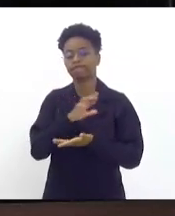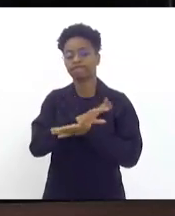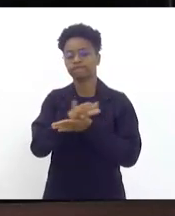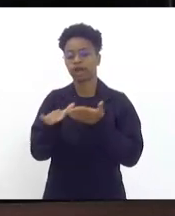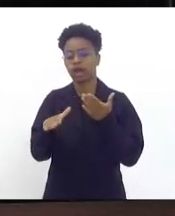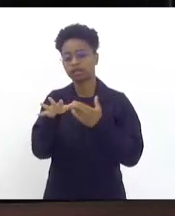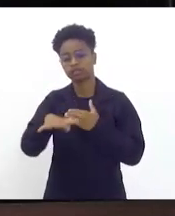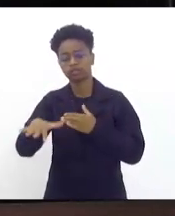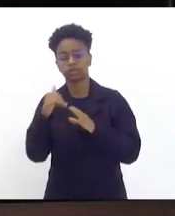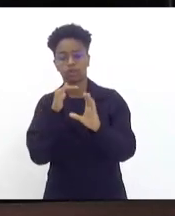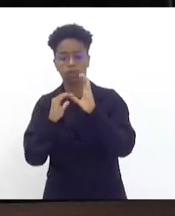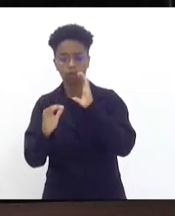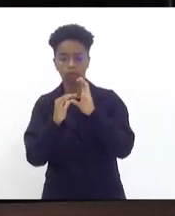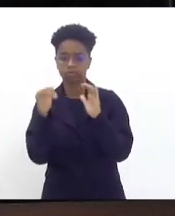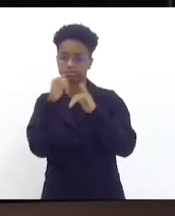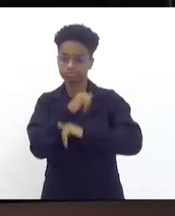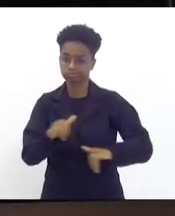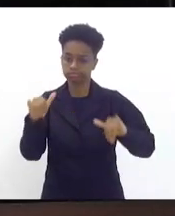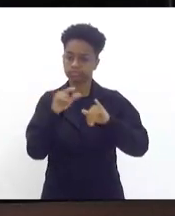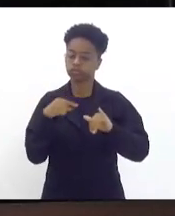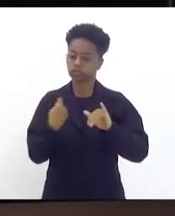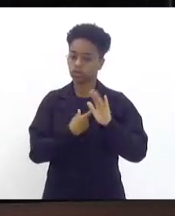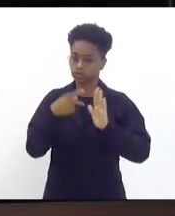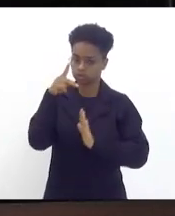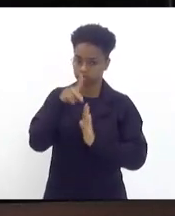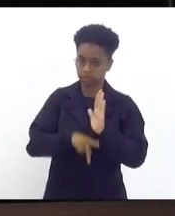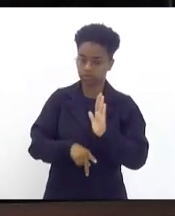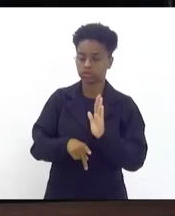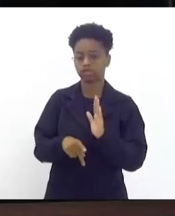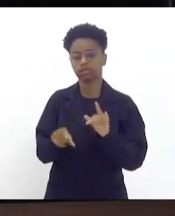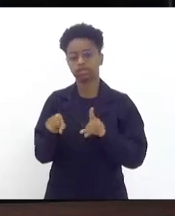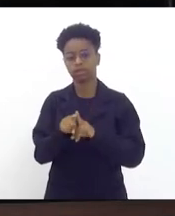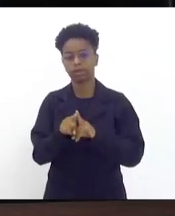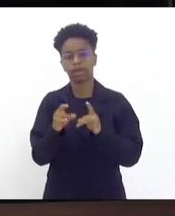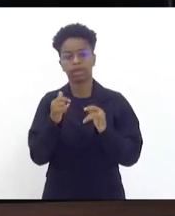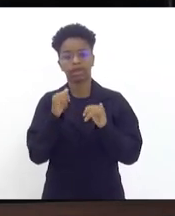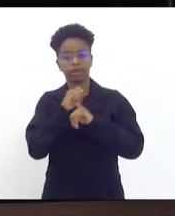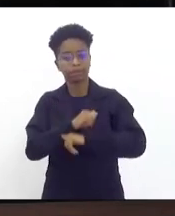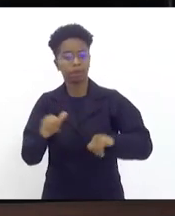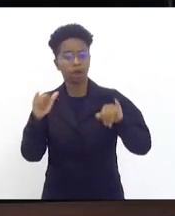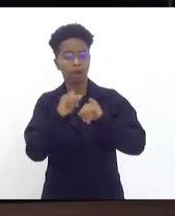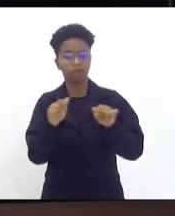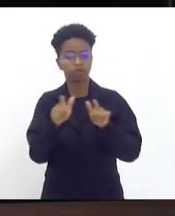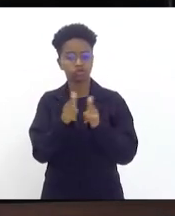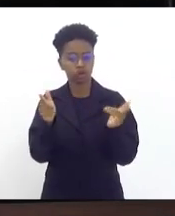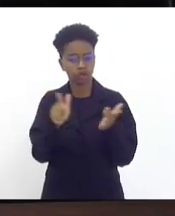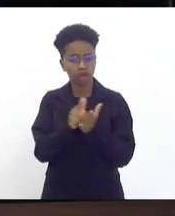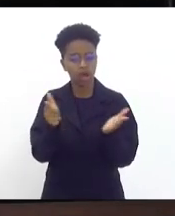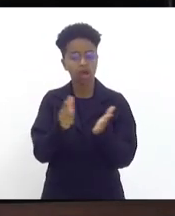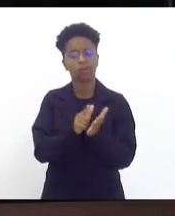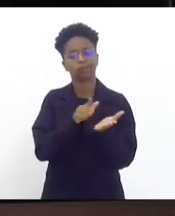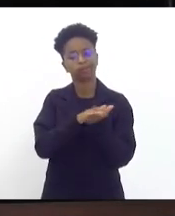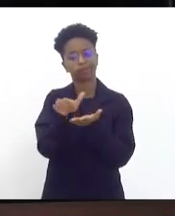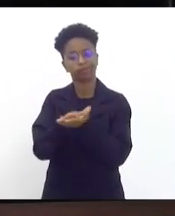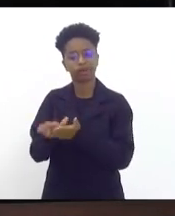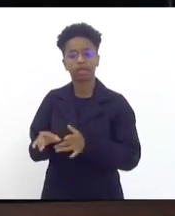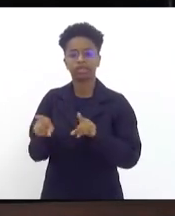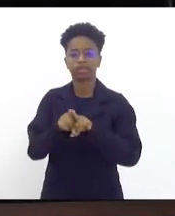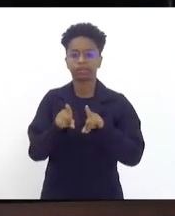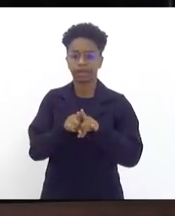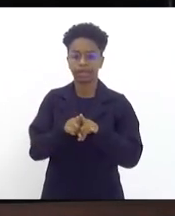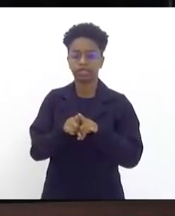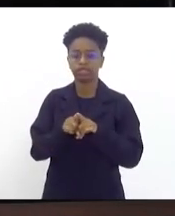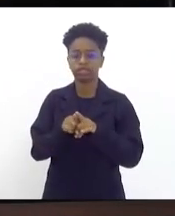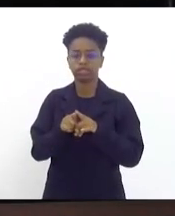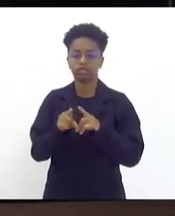comunicação tem noticiado o nosso projeto é imprensas em jornais impressos é mídia